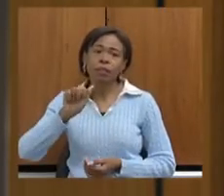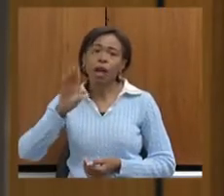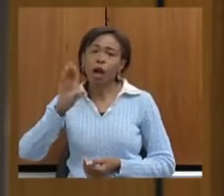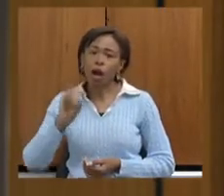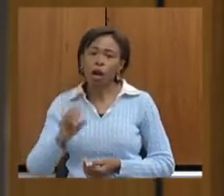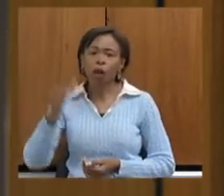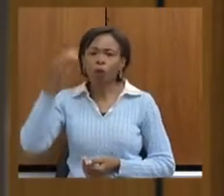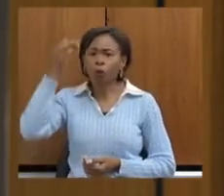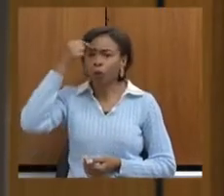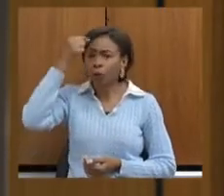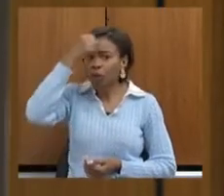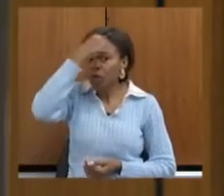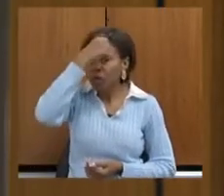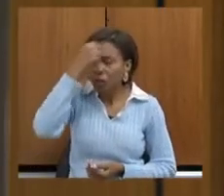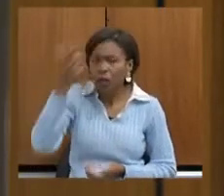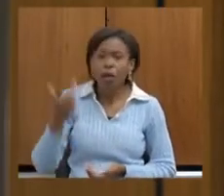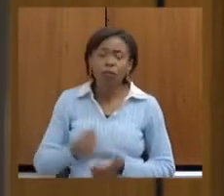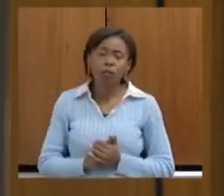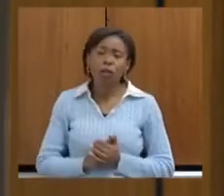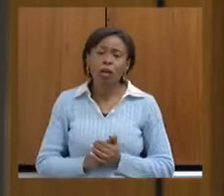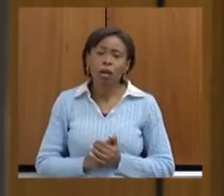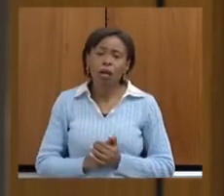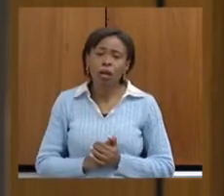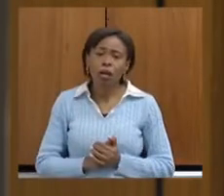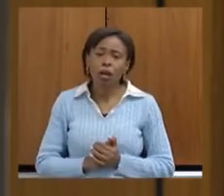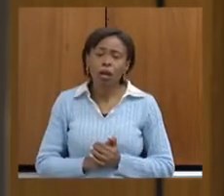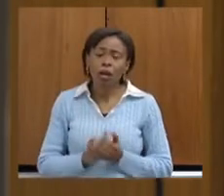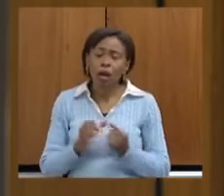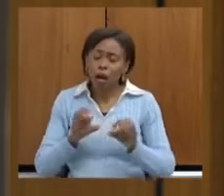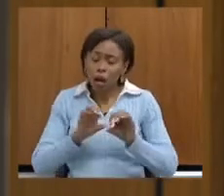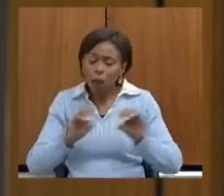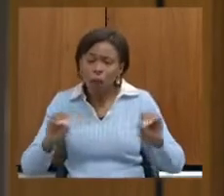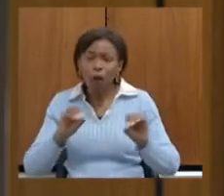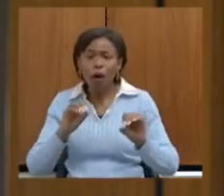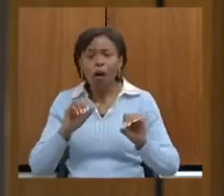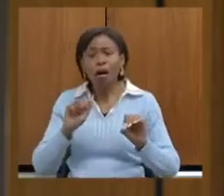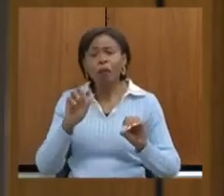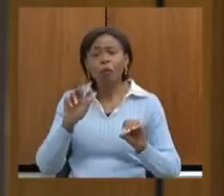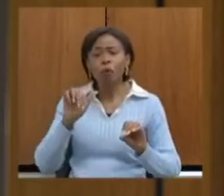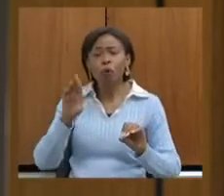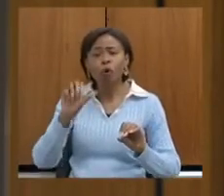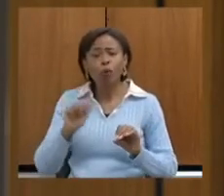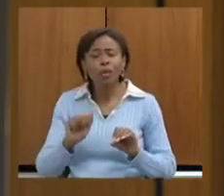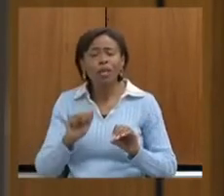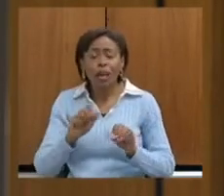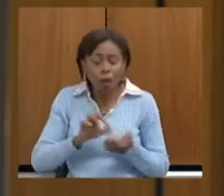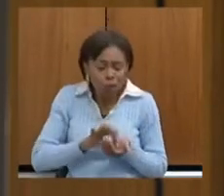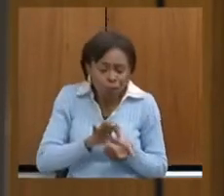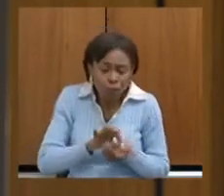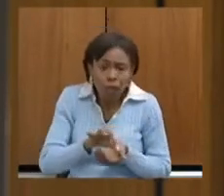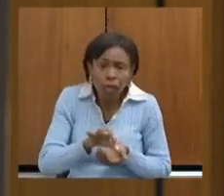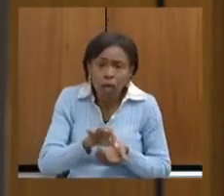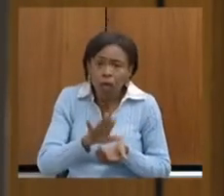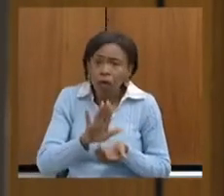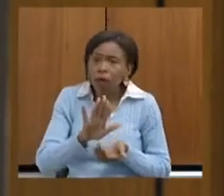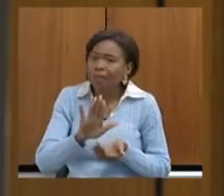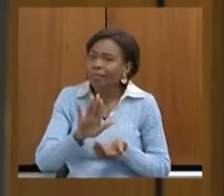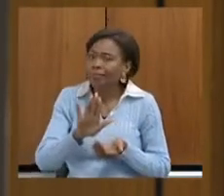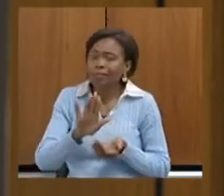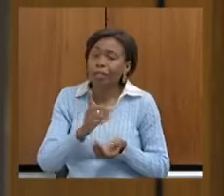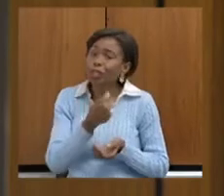aumentar a minha renda e ali quando foi dia quatro de janeiro